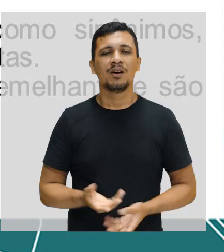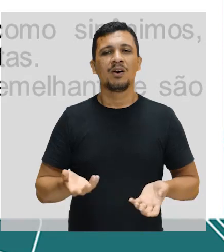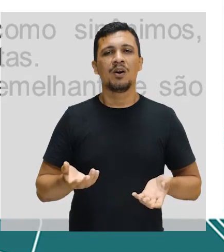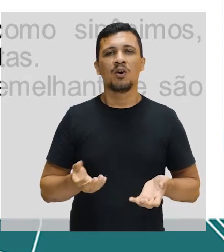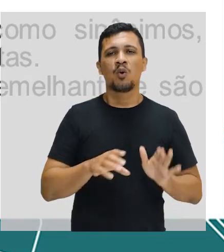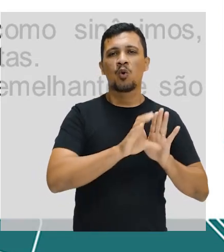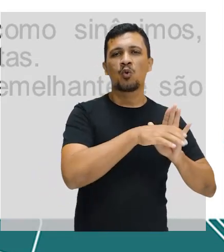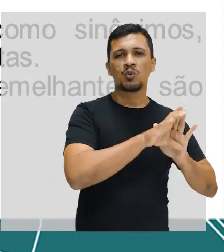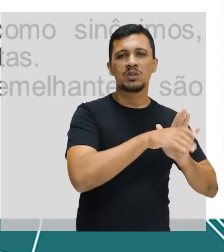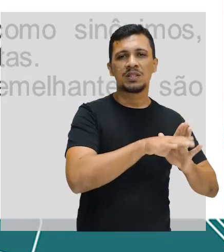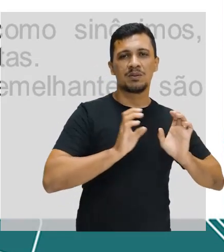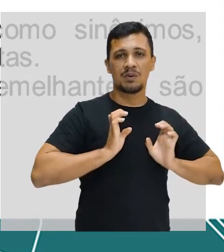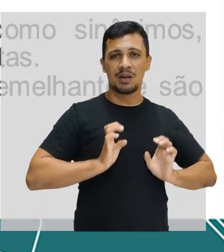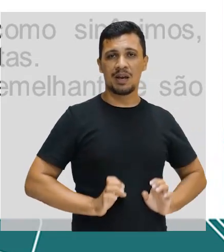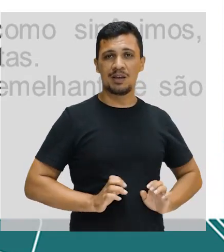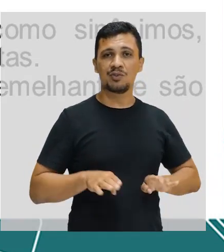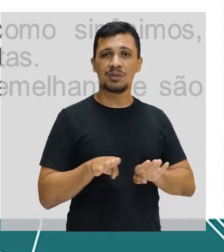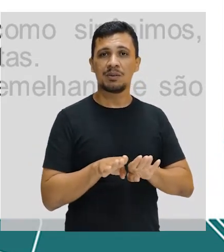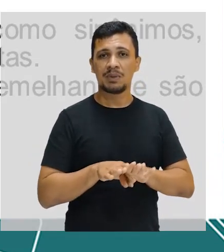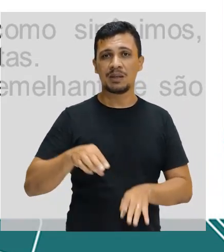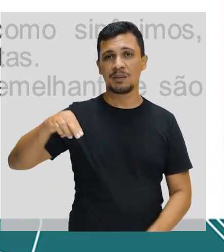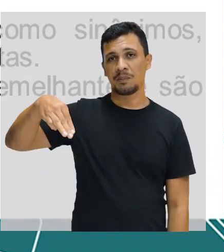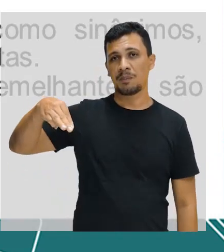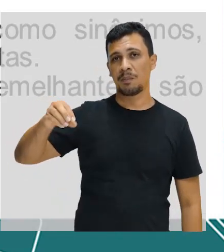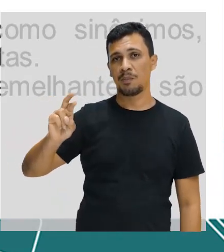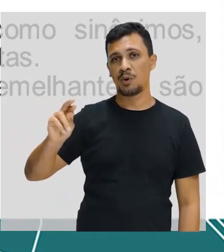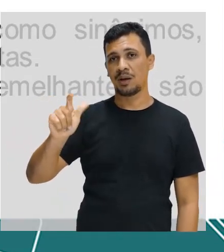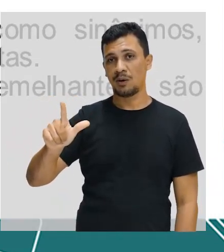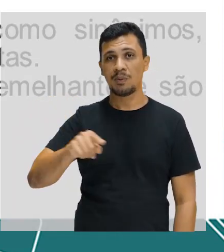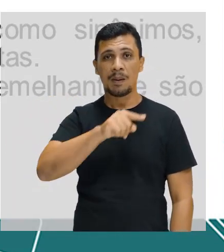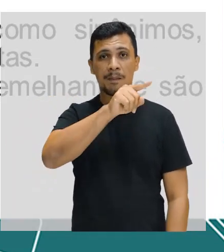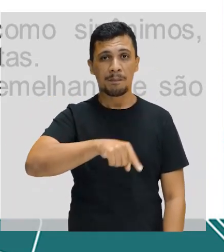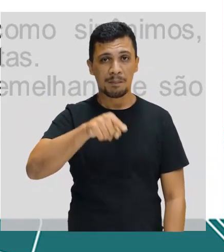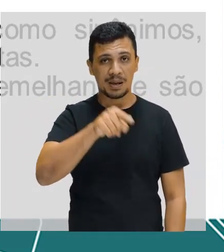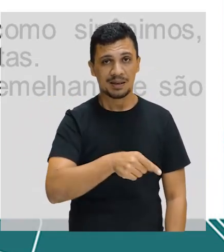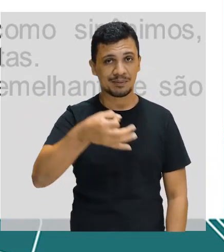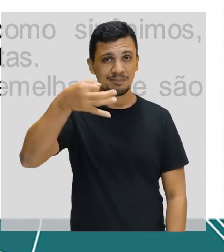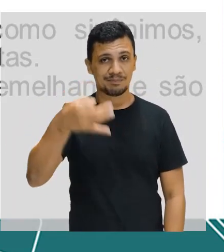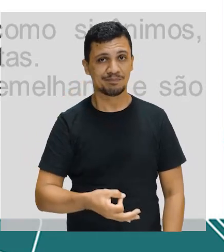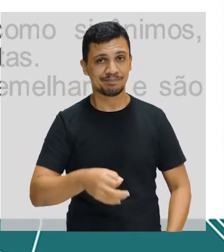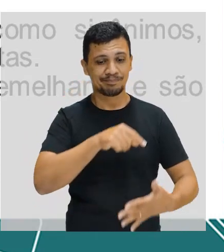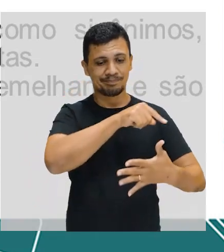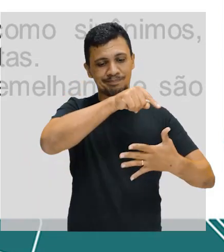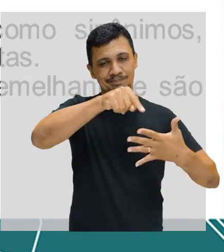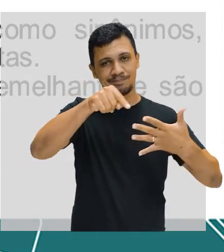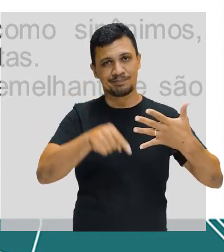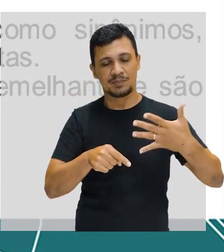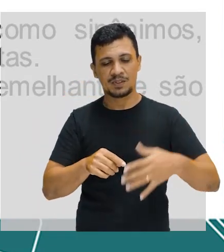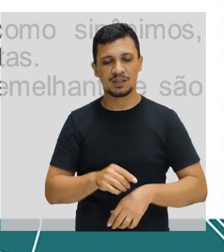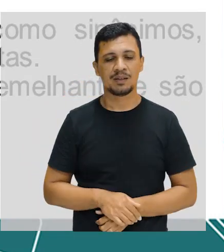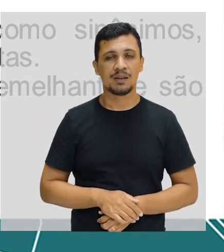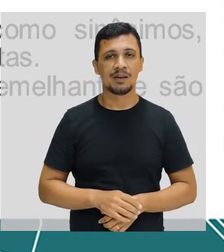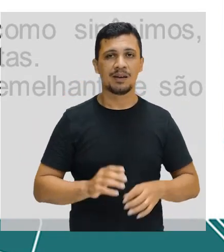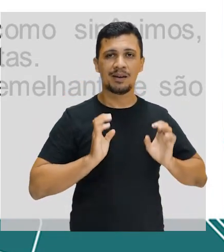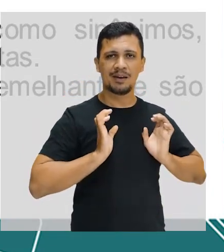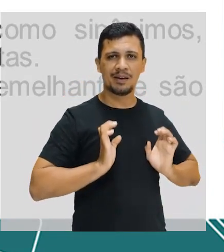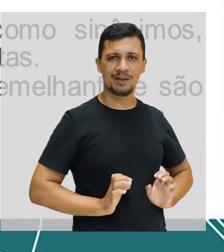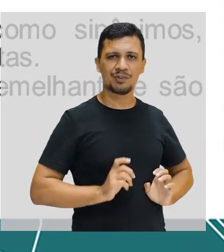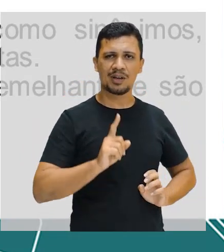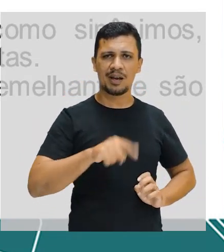moral, assinale a alternativa correta. Então vamos lá. Enquanto a ética trata do conjunto de regras,